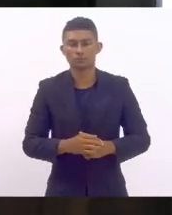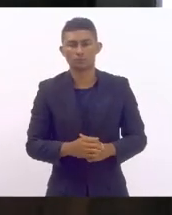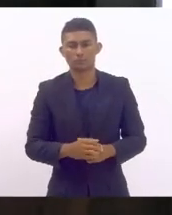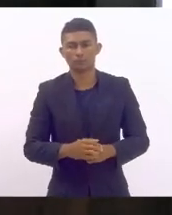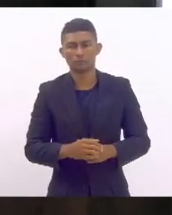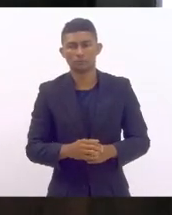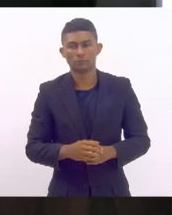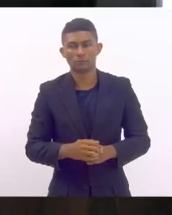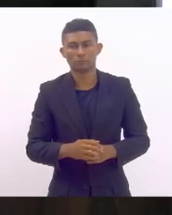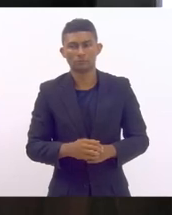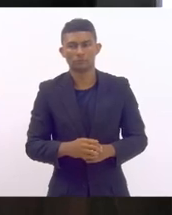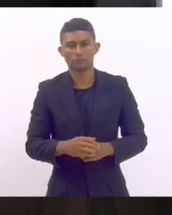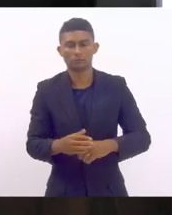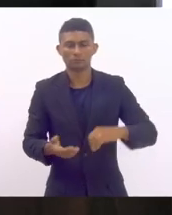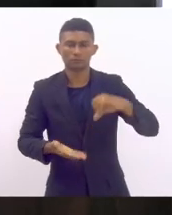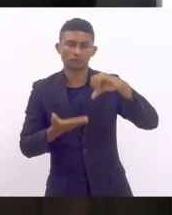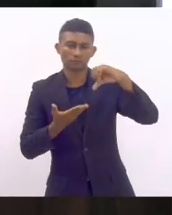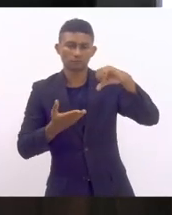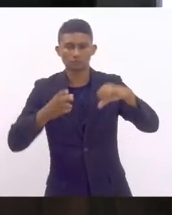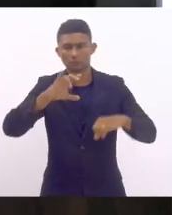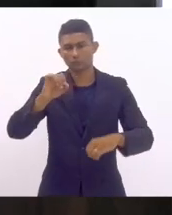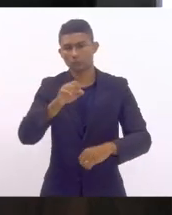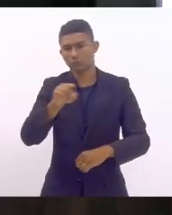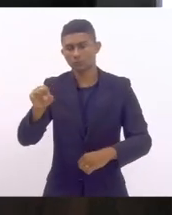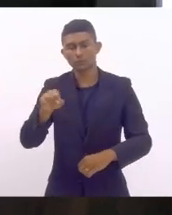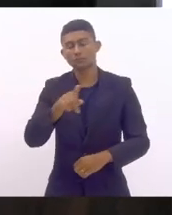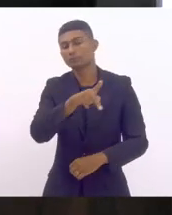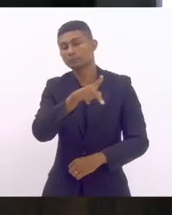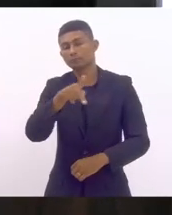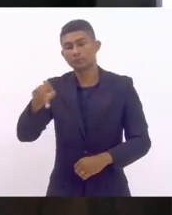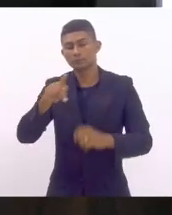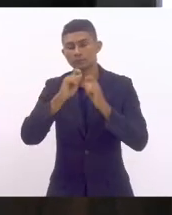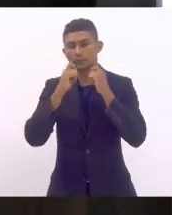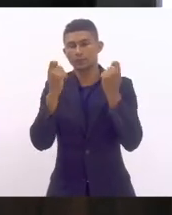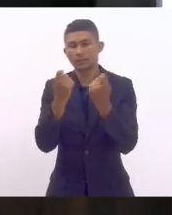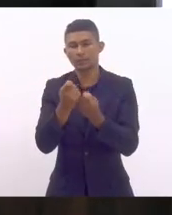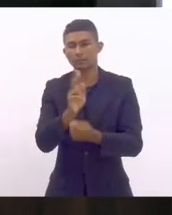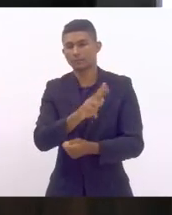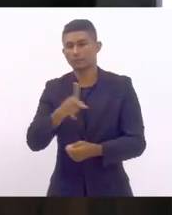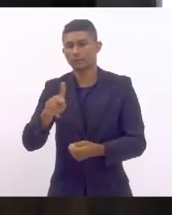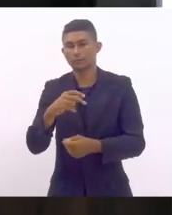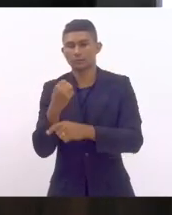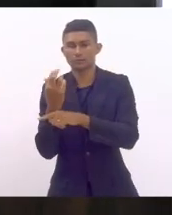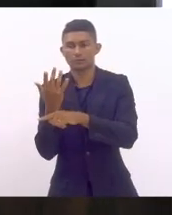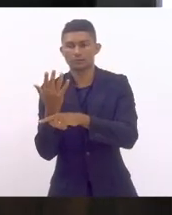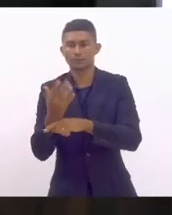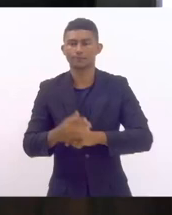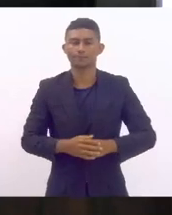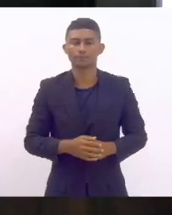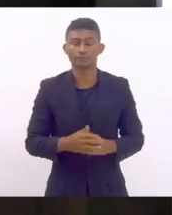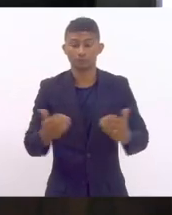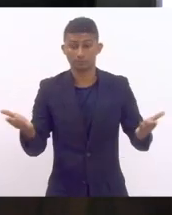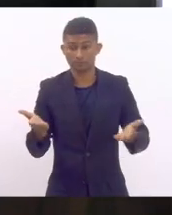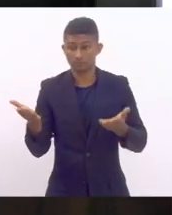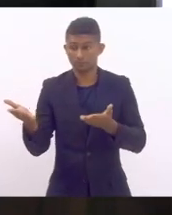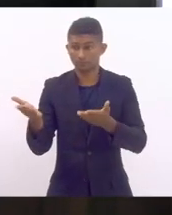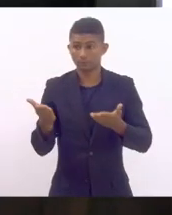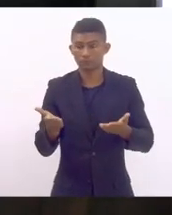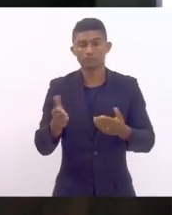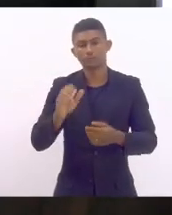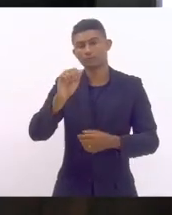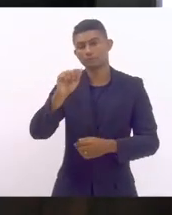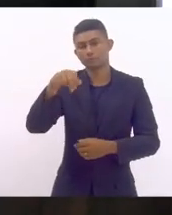subprodutos junto hoje presidente da associação dos docentes da UFRJ o passo a palavra agora